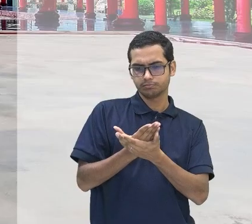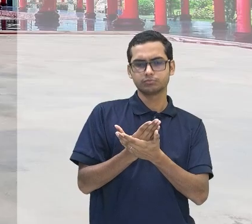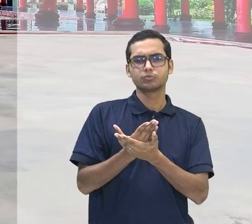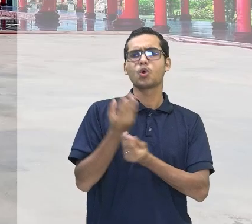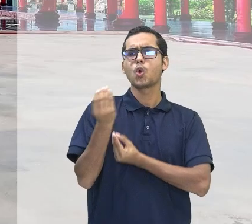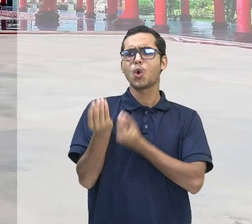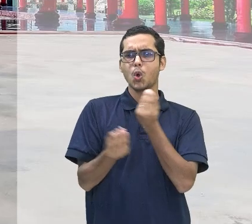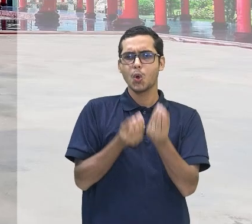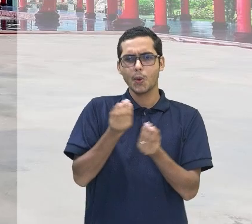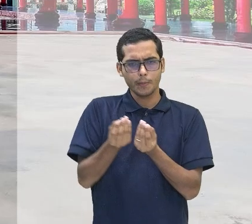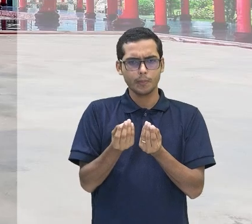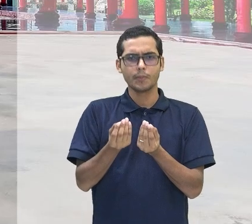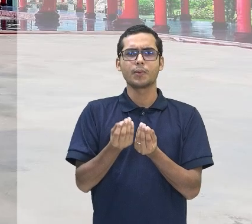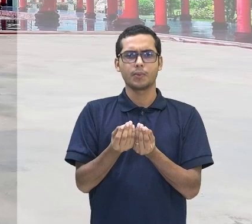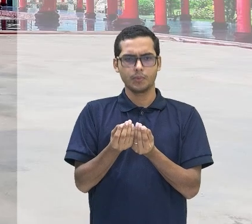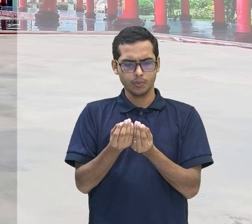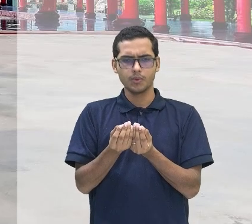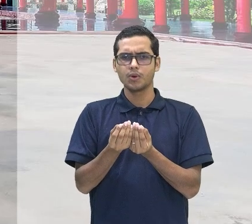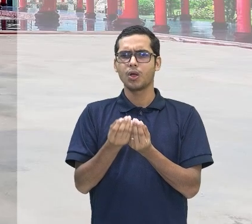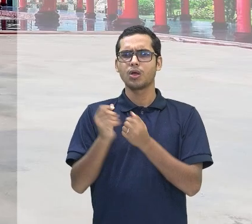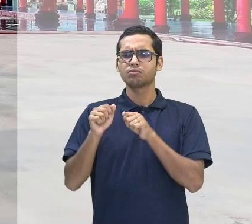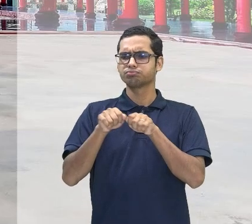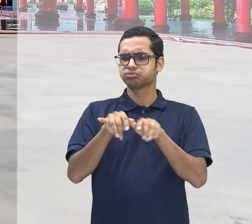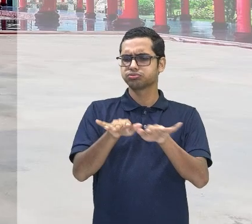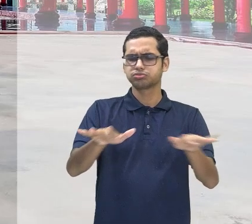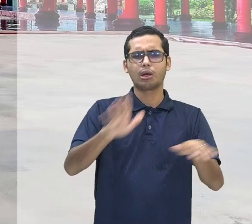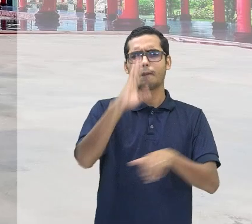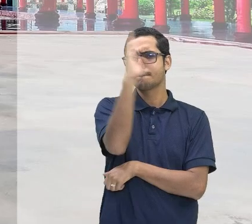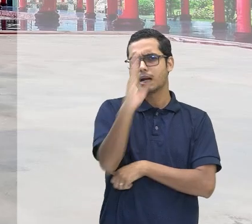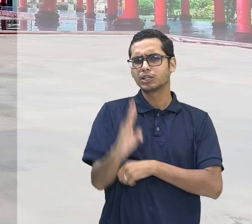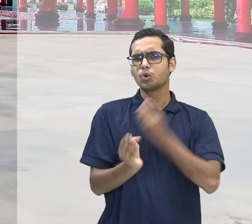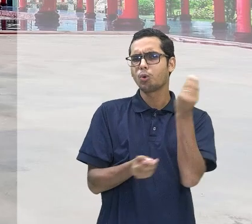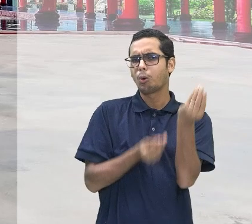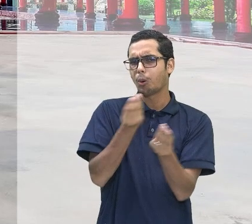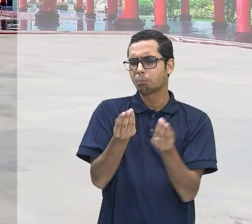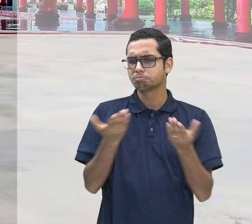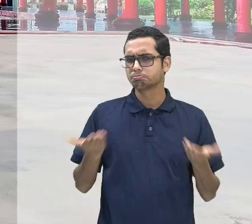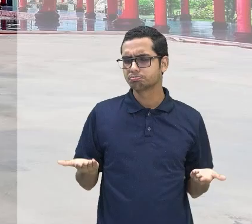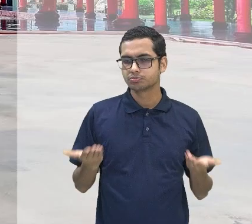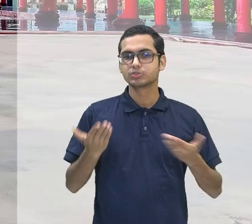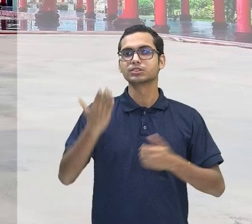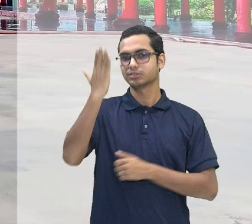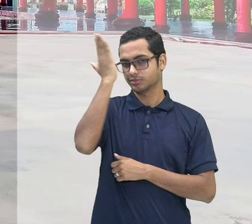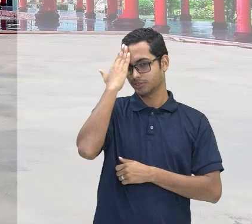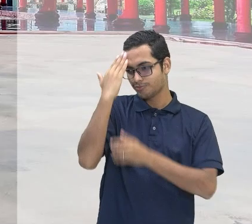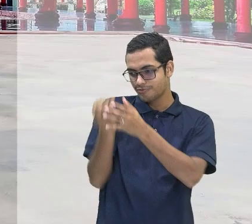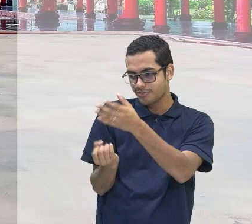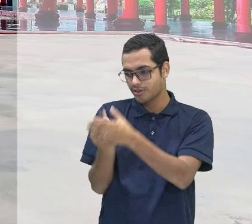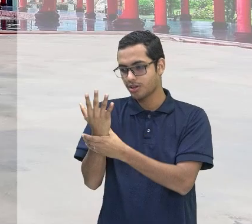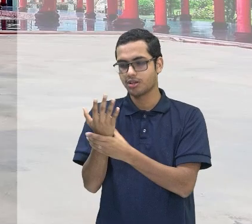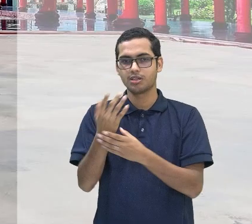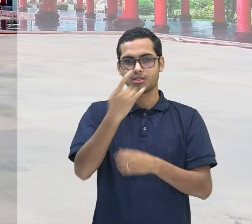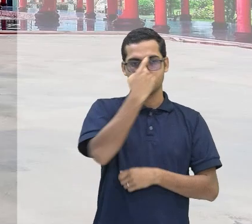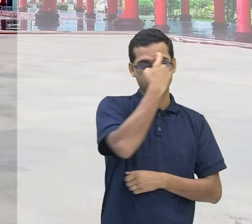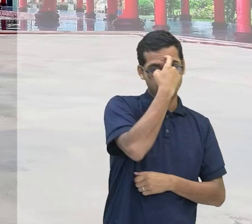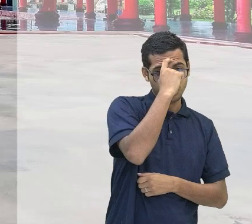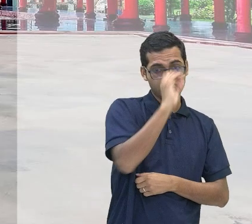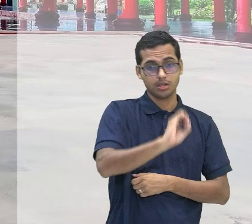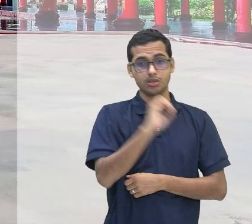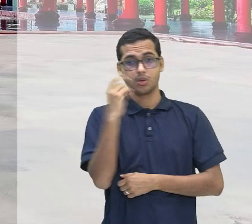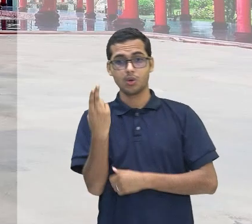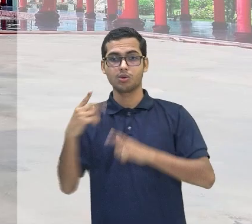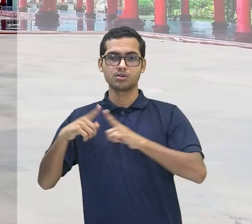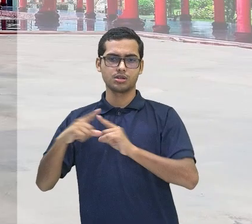como é que ele chegou até aqui o Brasil. A gente já sabe que se originou ou na Índia ou no Japão, dependendo de qual teoria,